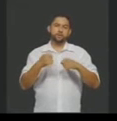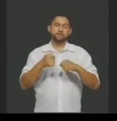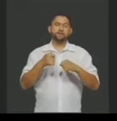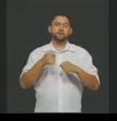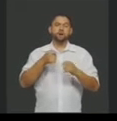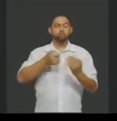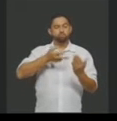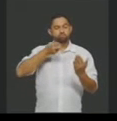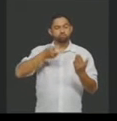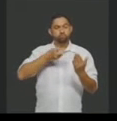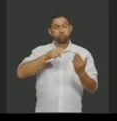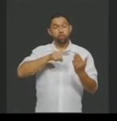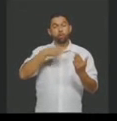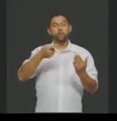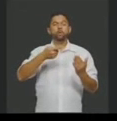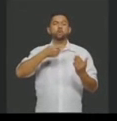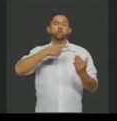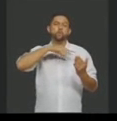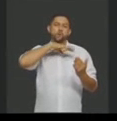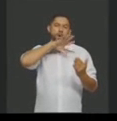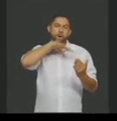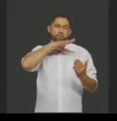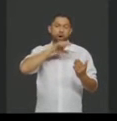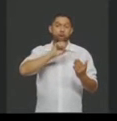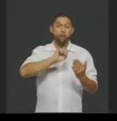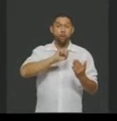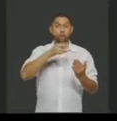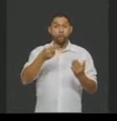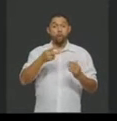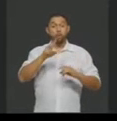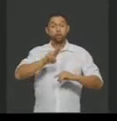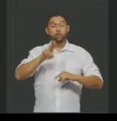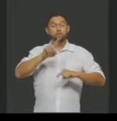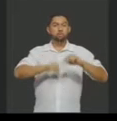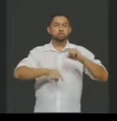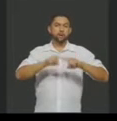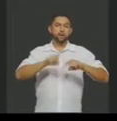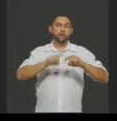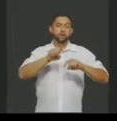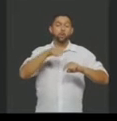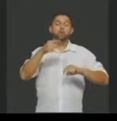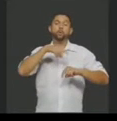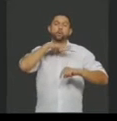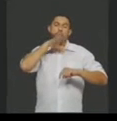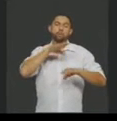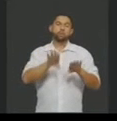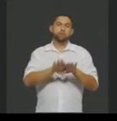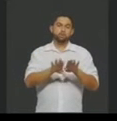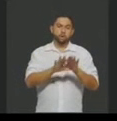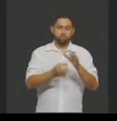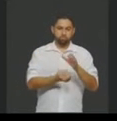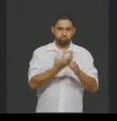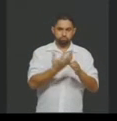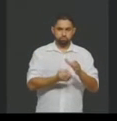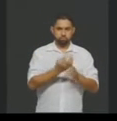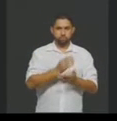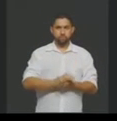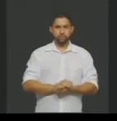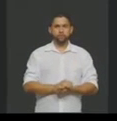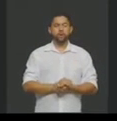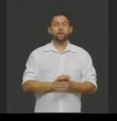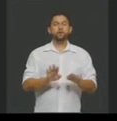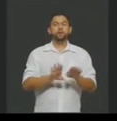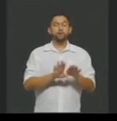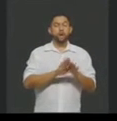de se alimentar de outros seres vivos ou de substâncias produzidas por outros seres vivos. E nós vamos encontrar